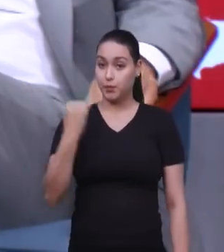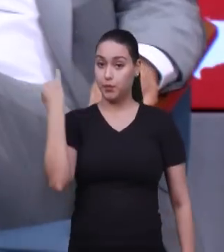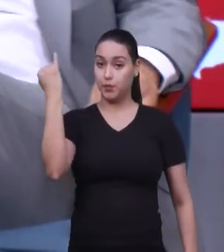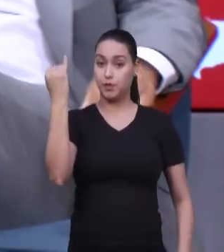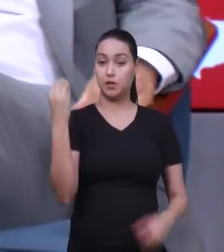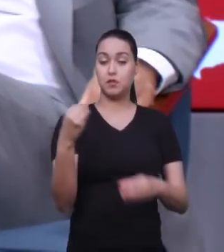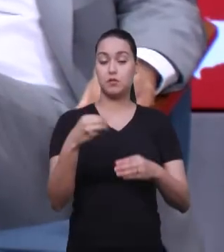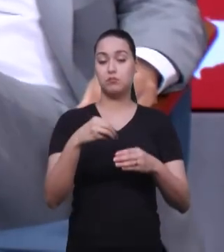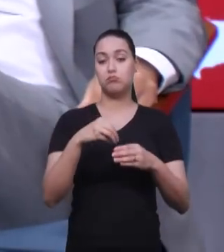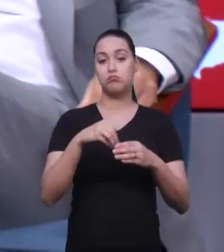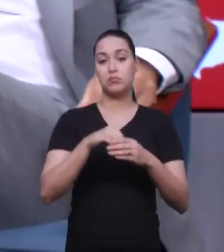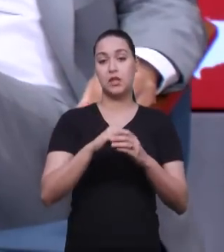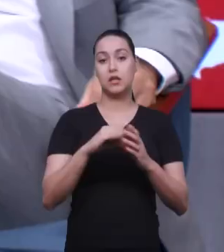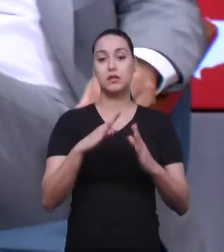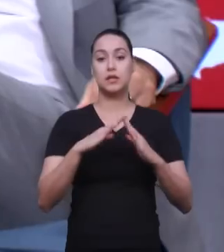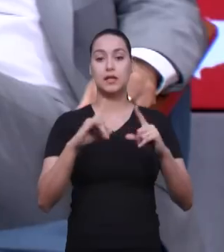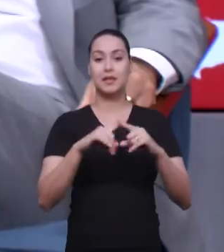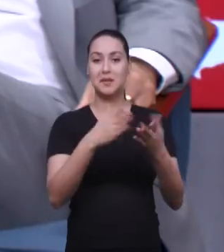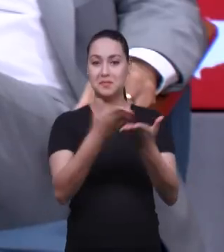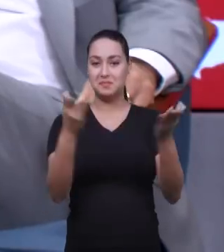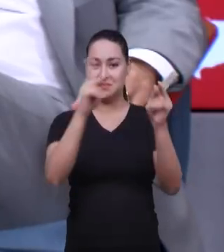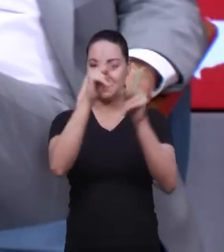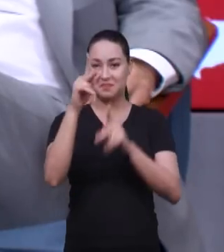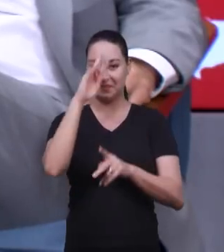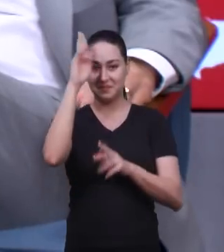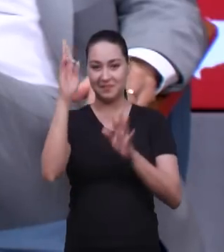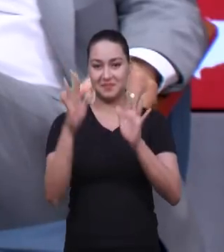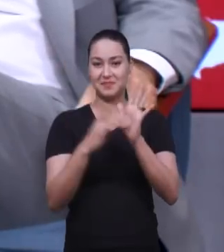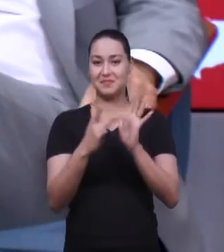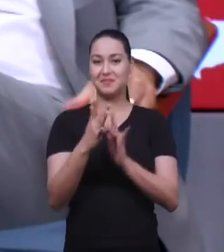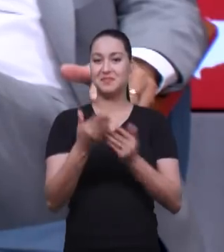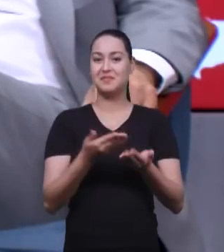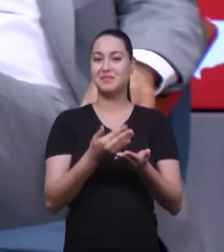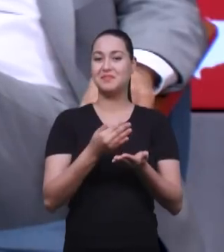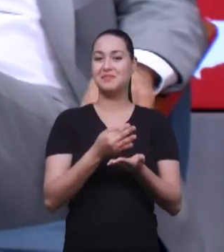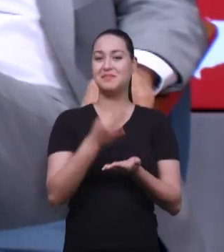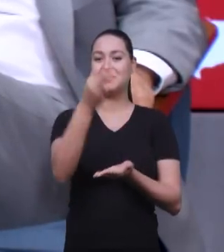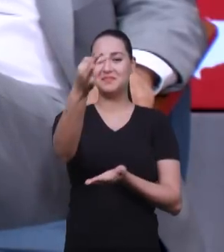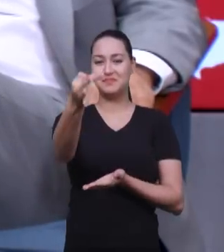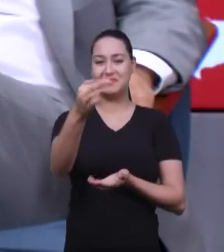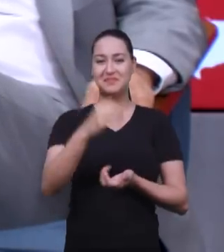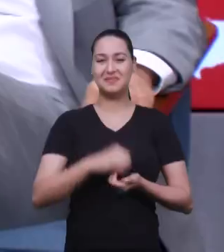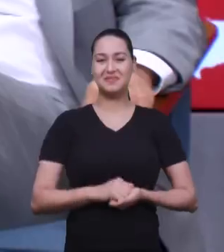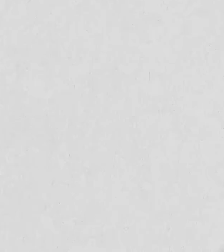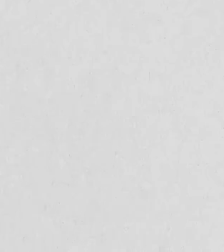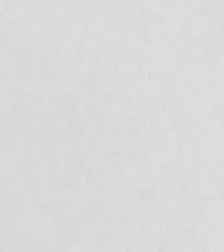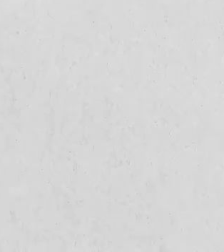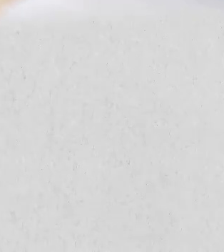corpo é muito importante na vida da igreja. A paz do Senhor, irmãos. Até a próxima semana.